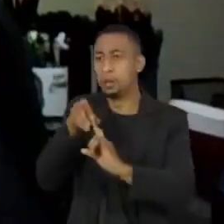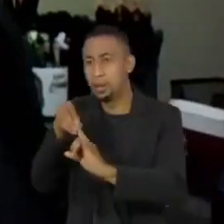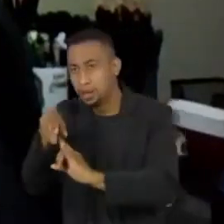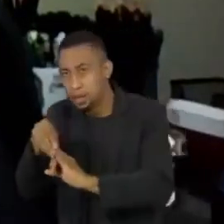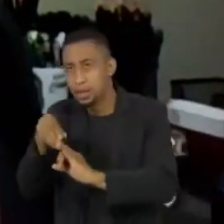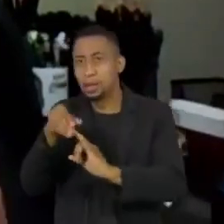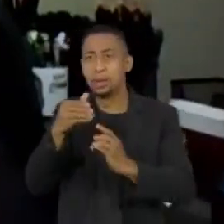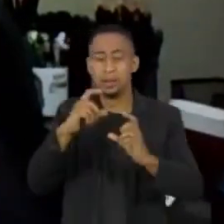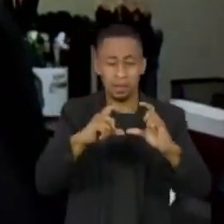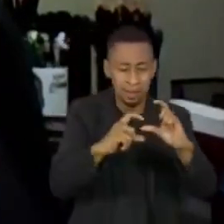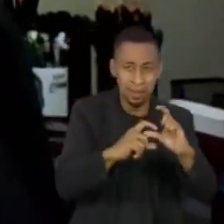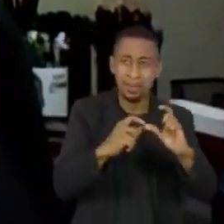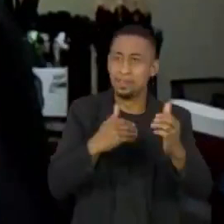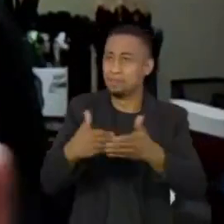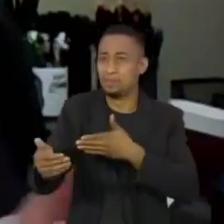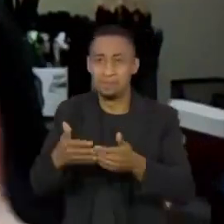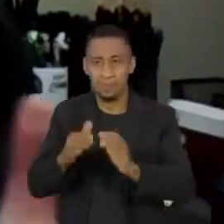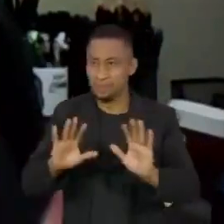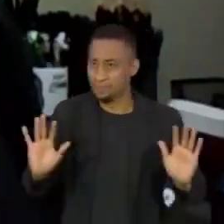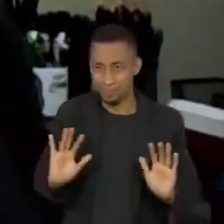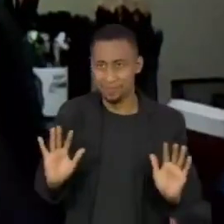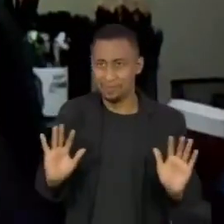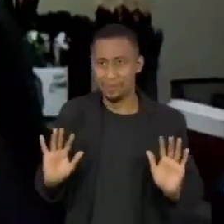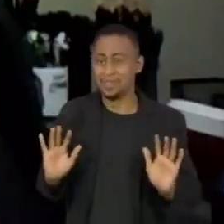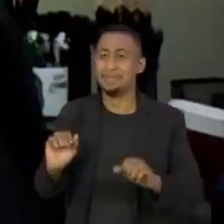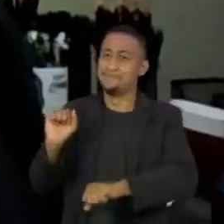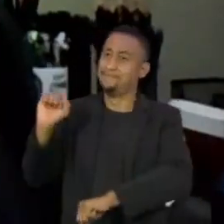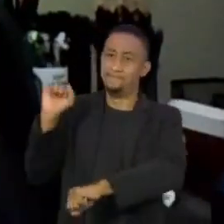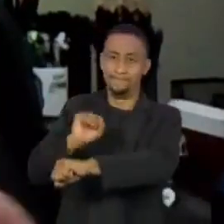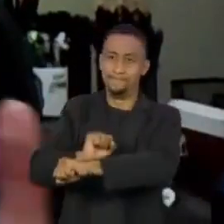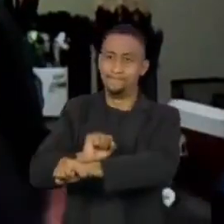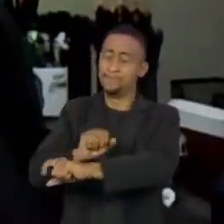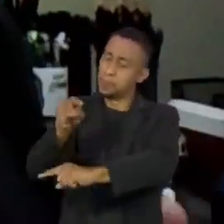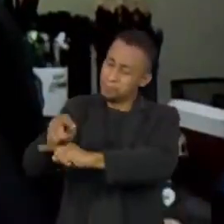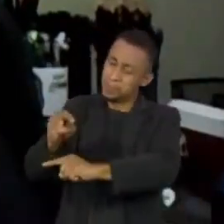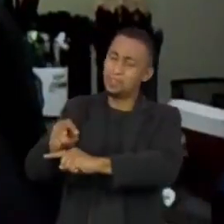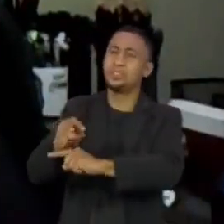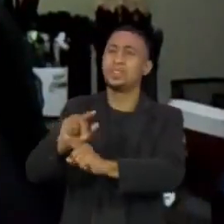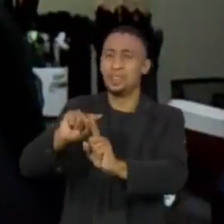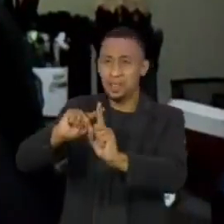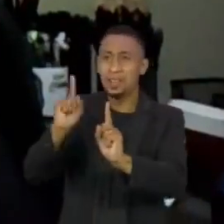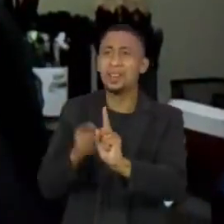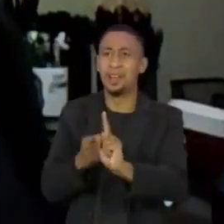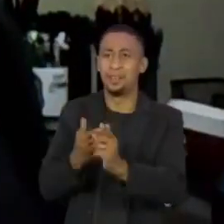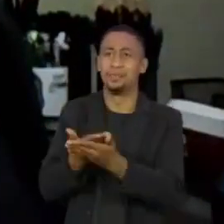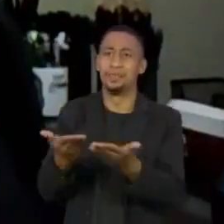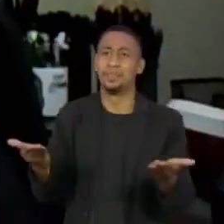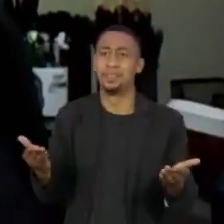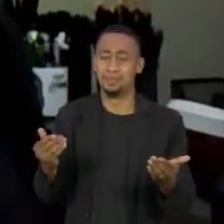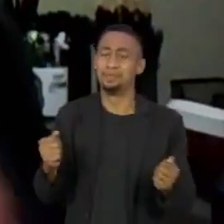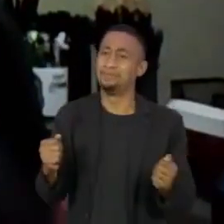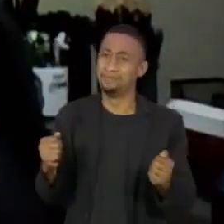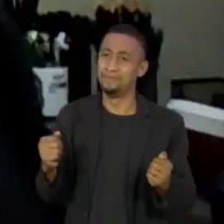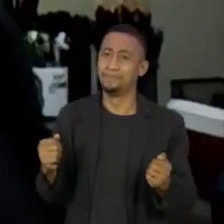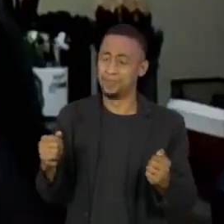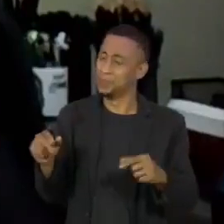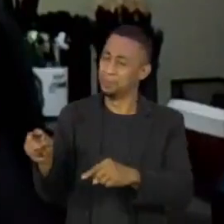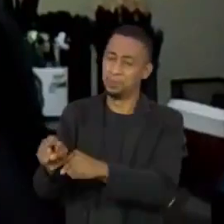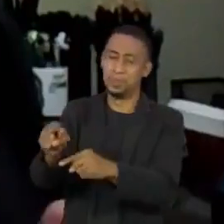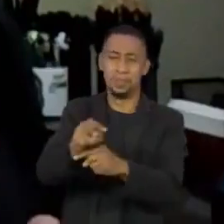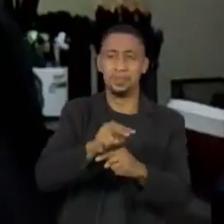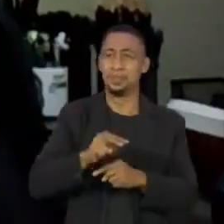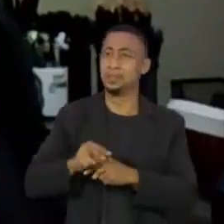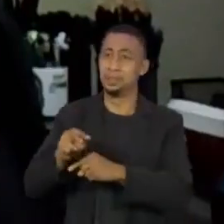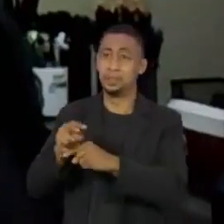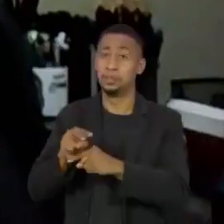até porque nós queremos proteger as mulheres grávidas de uma forma uniforme, assim como pleiteia